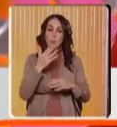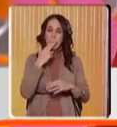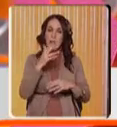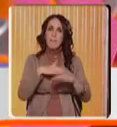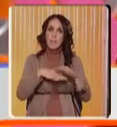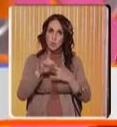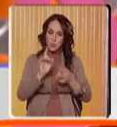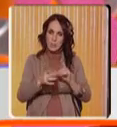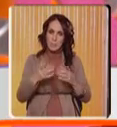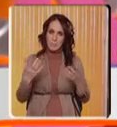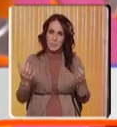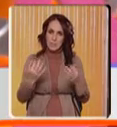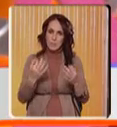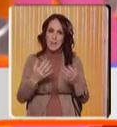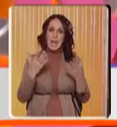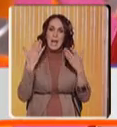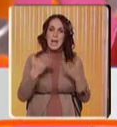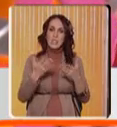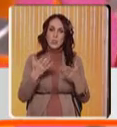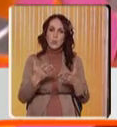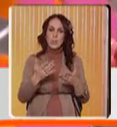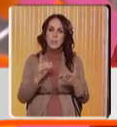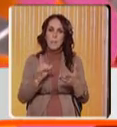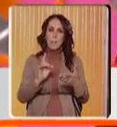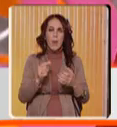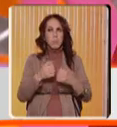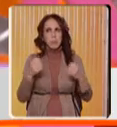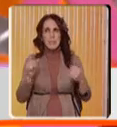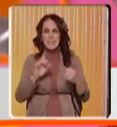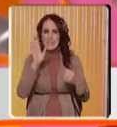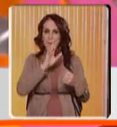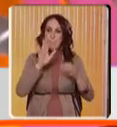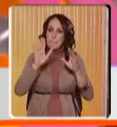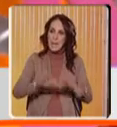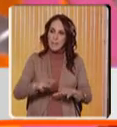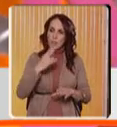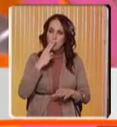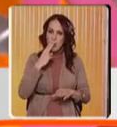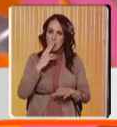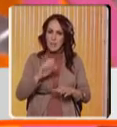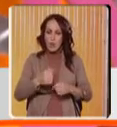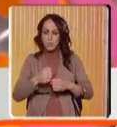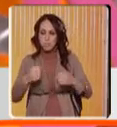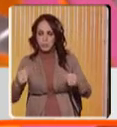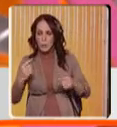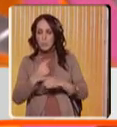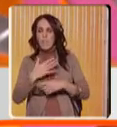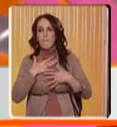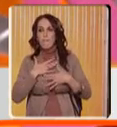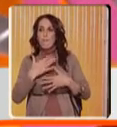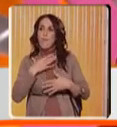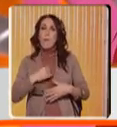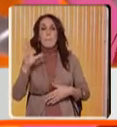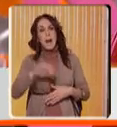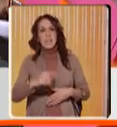faz que ajudam que não engordemos. É que quando deixamos de fumar, engordamos. Passamos a ter mais apetite.